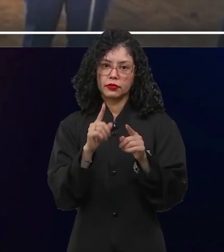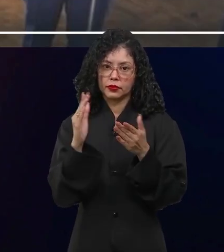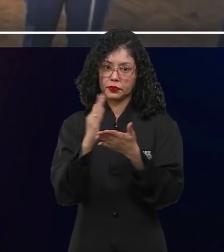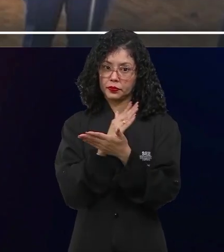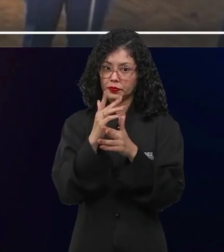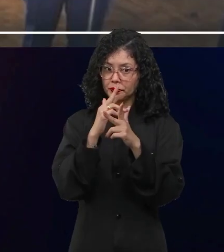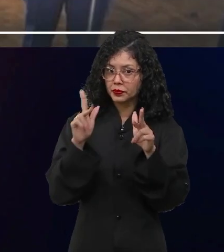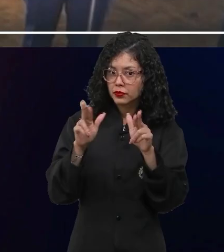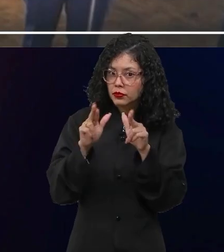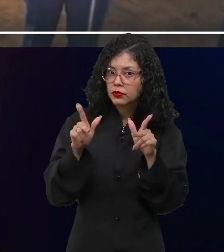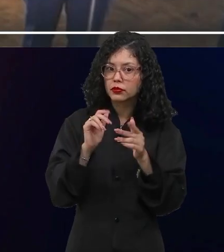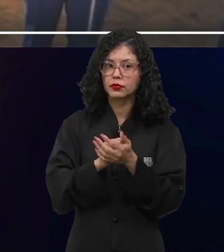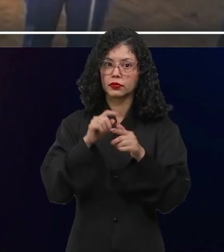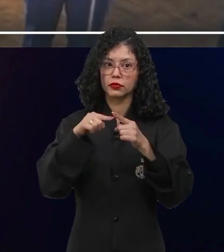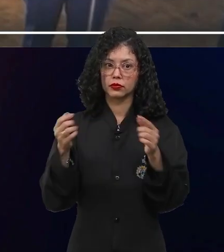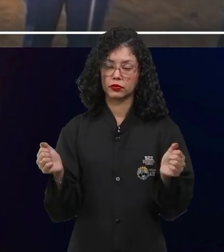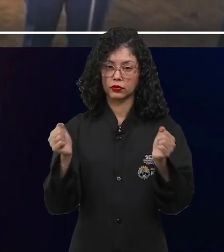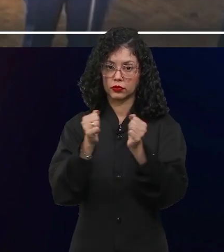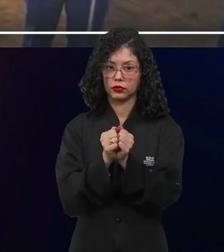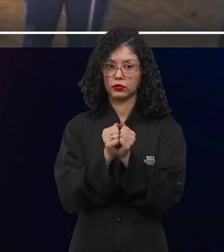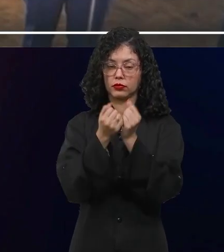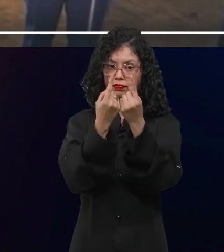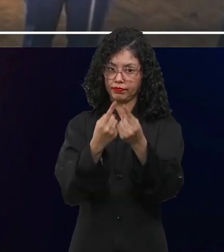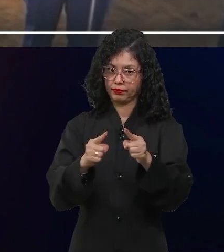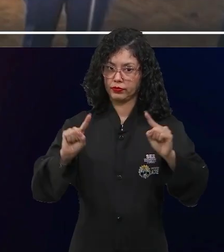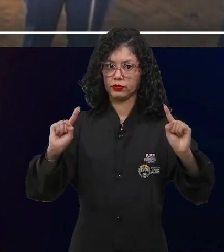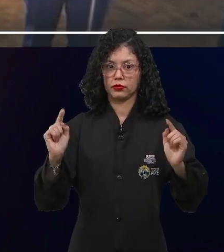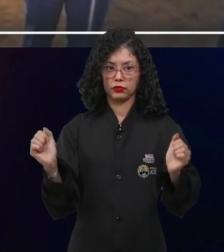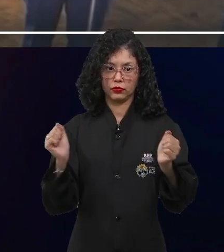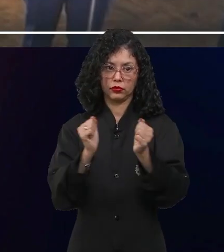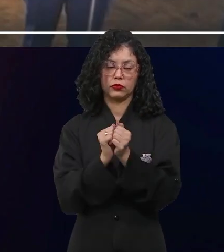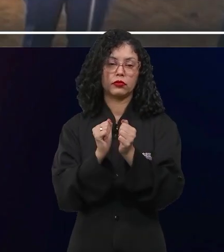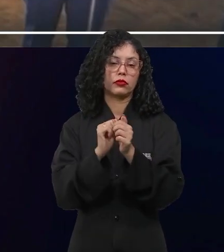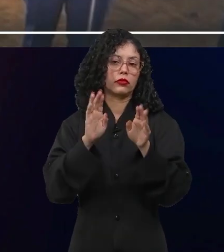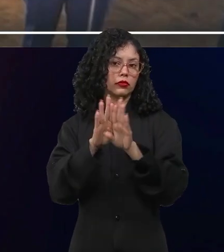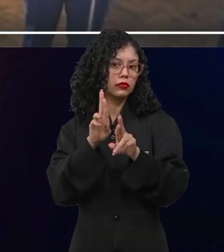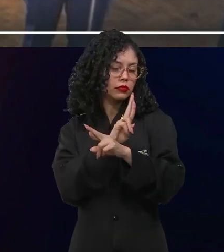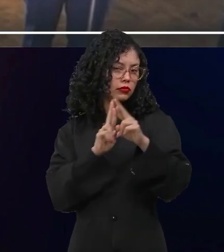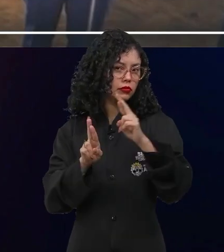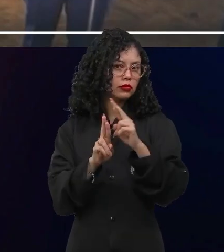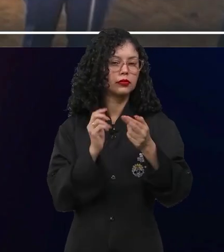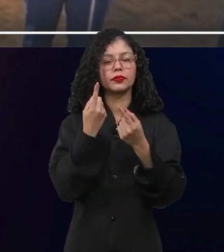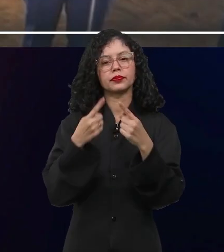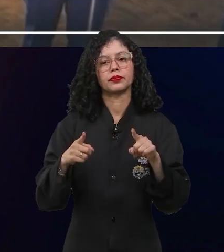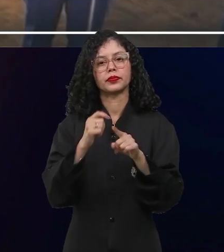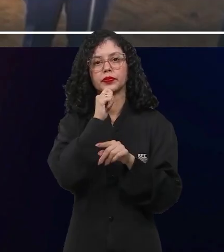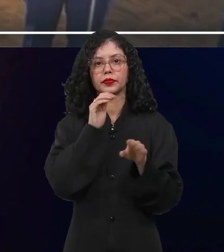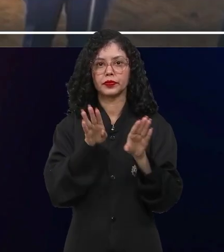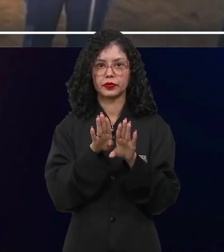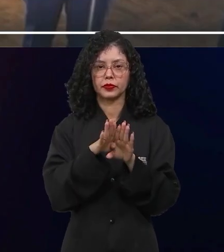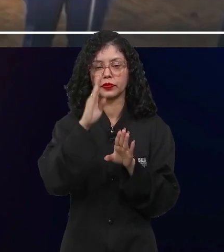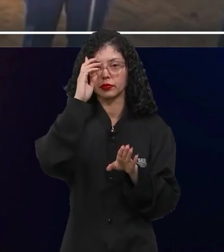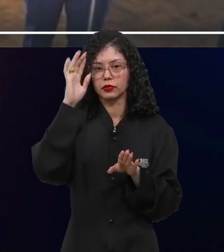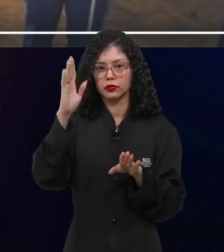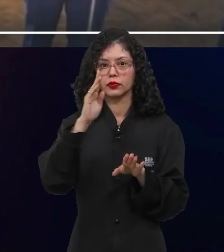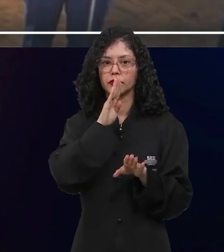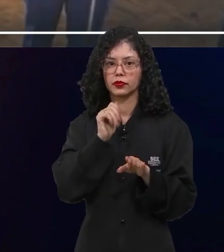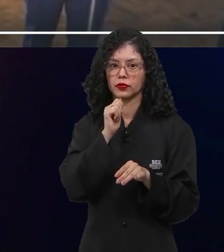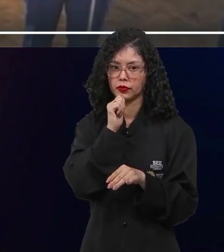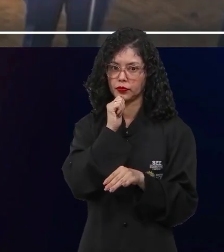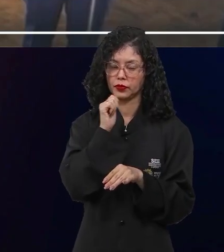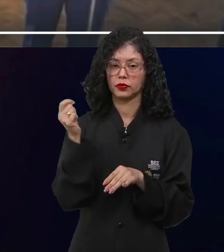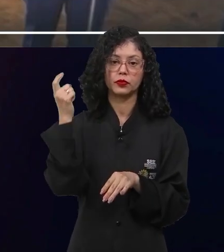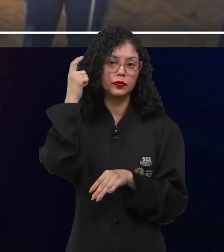algo diferente, mas juntas formam uma harmonia. Então, esse tipo de música, ele reflete o